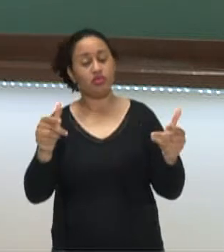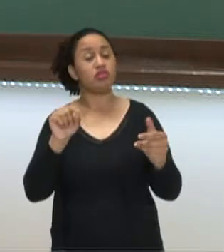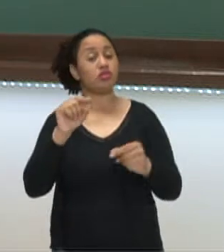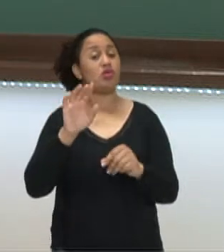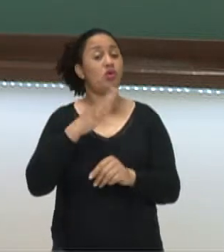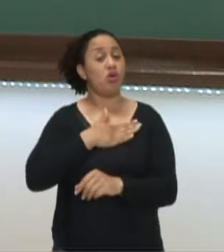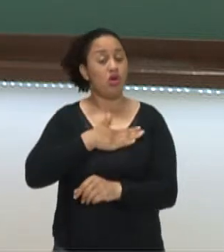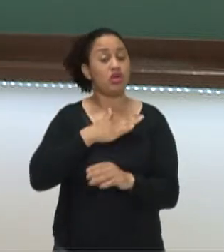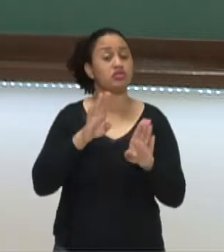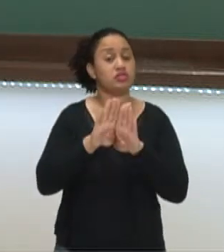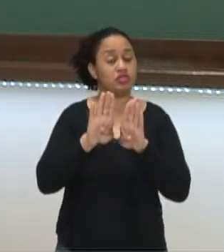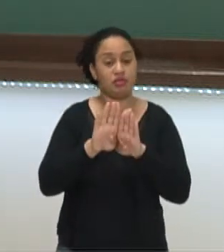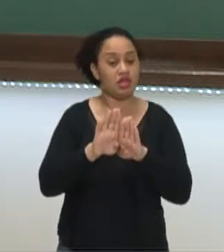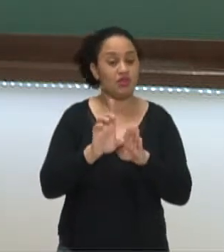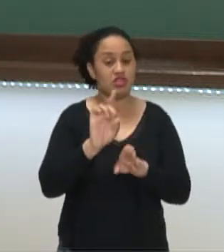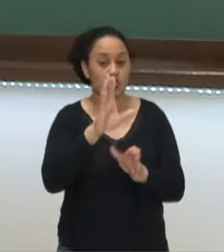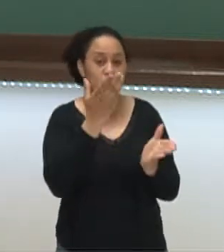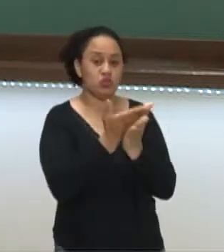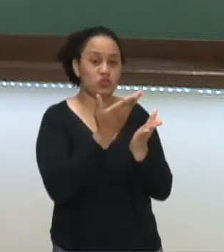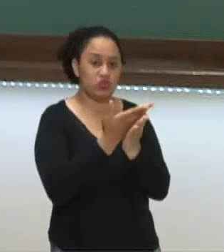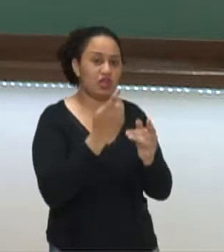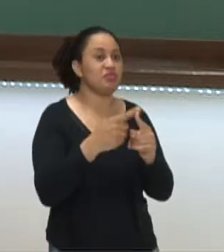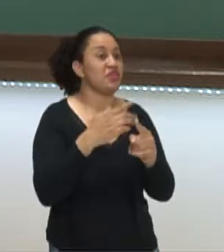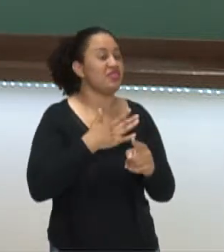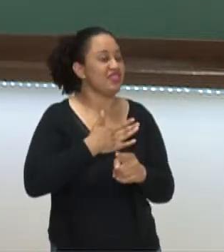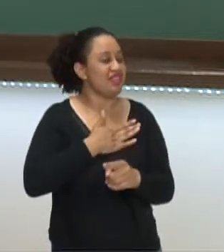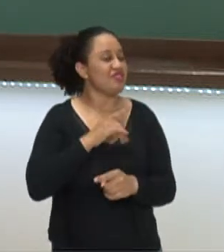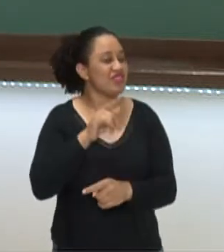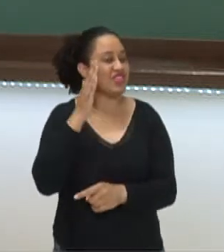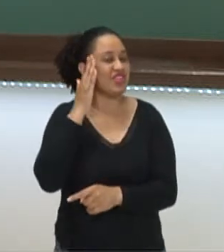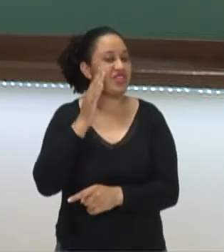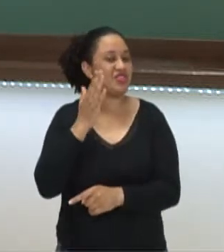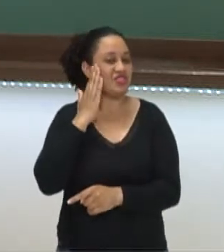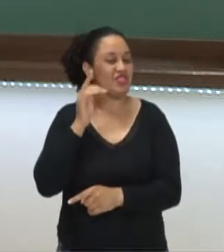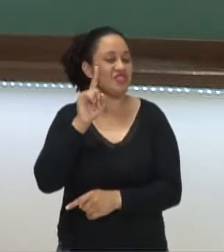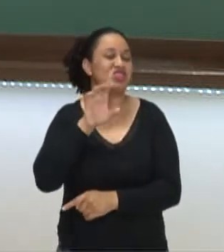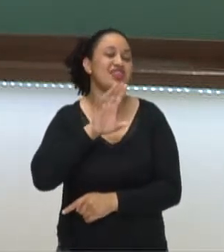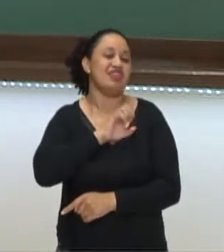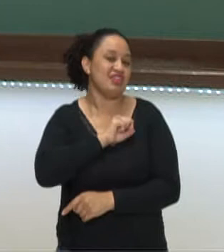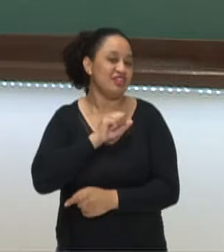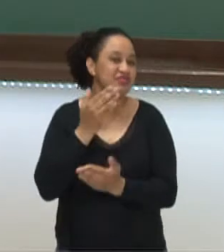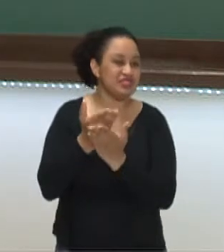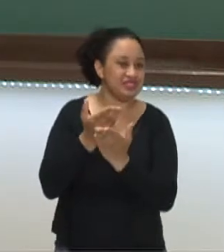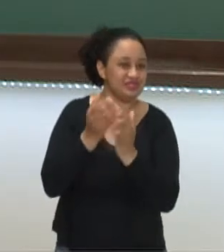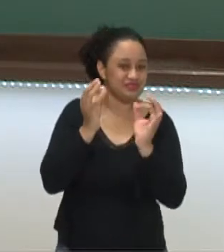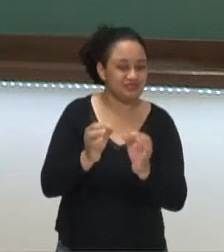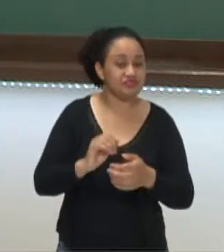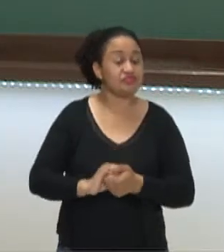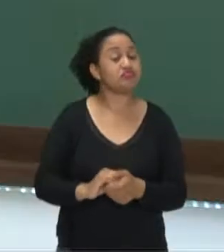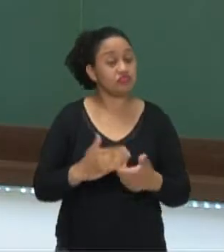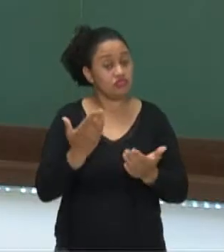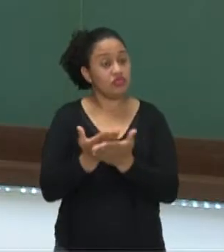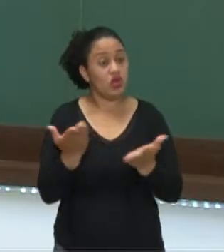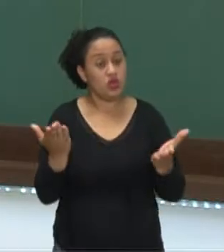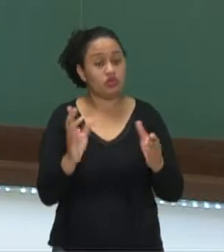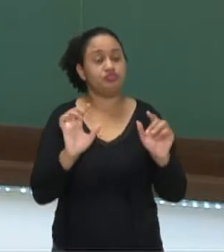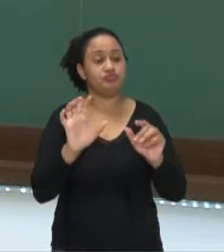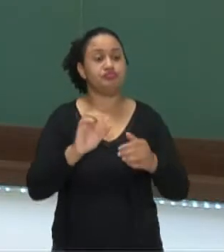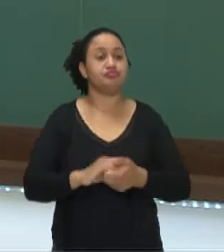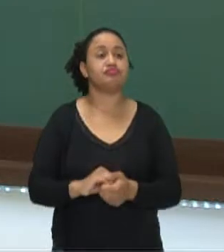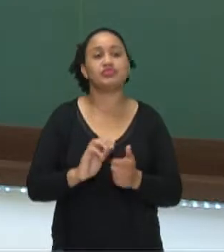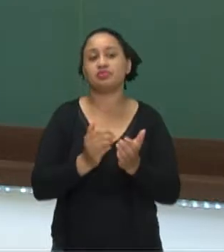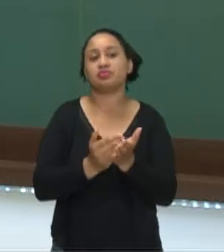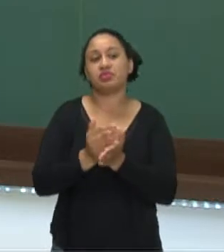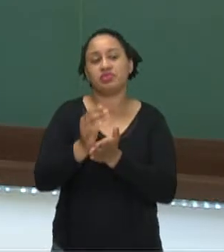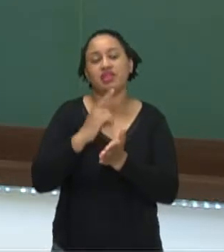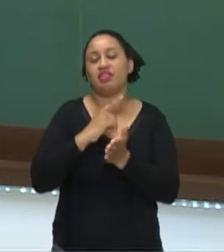gosta, além de estudar, que eu sei que você adora estudar, certo? Então é disso que nós vamos conversar nessa aula. E para começar,